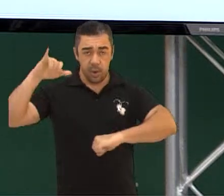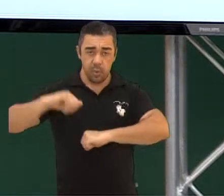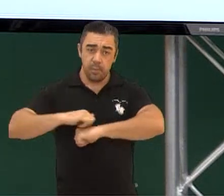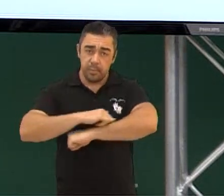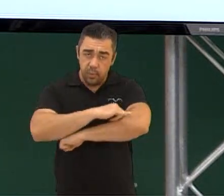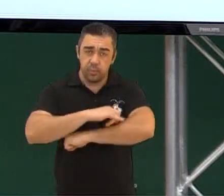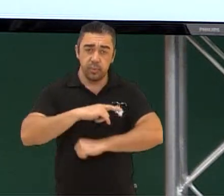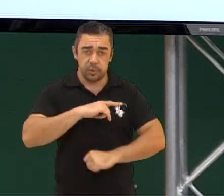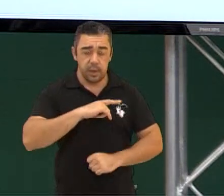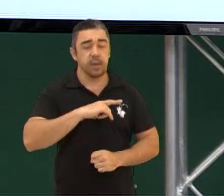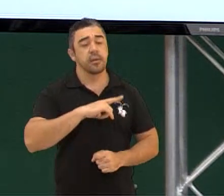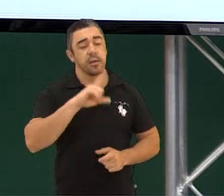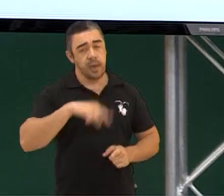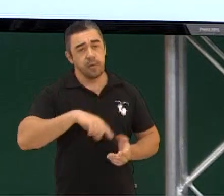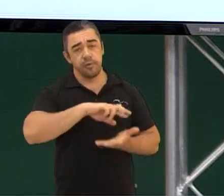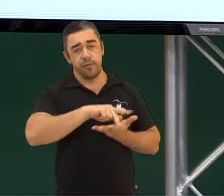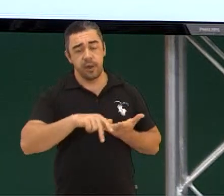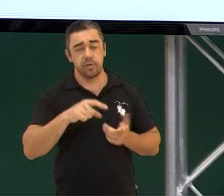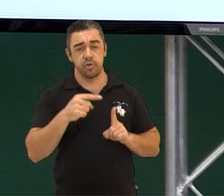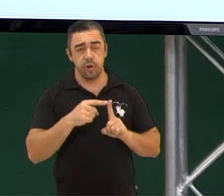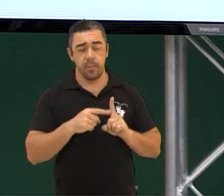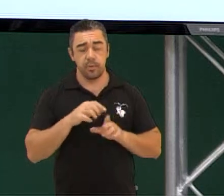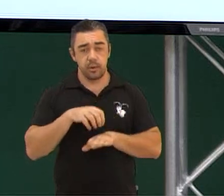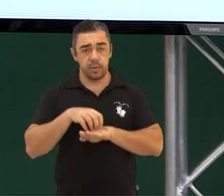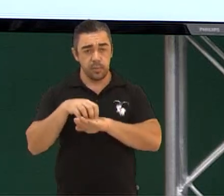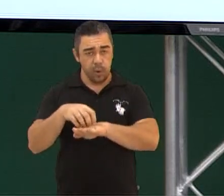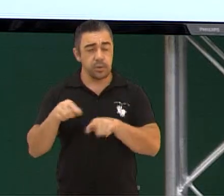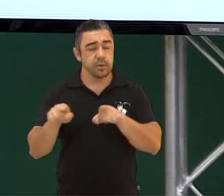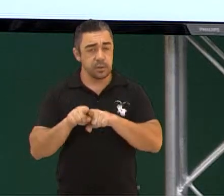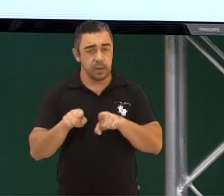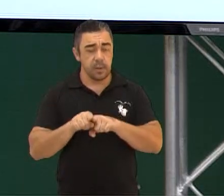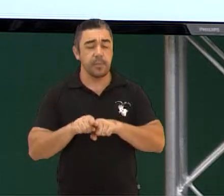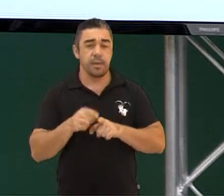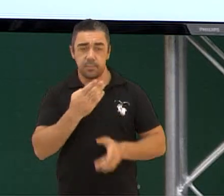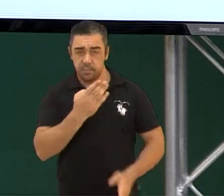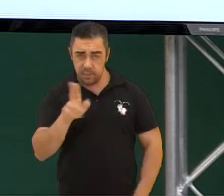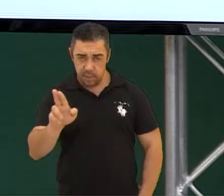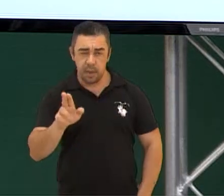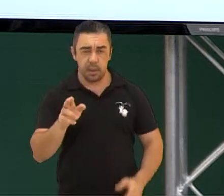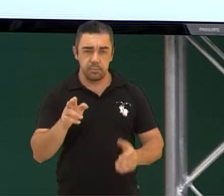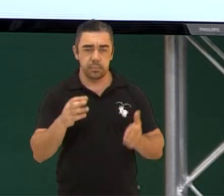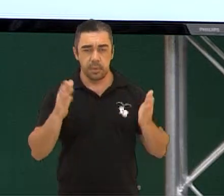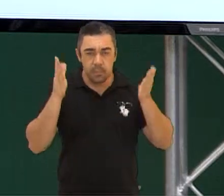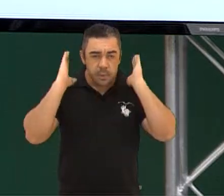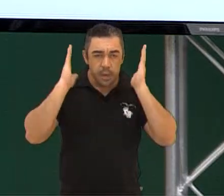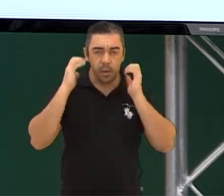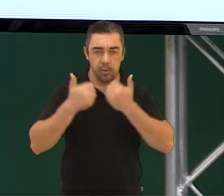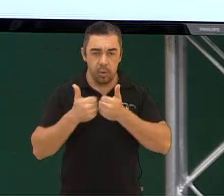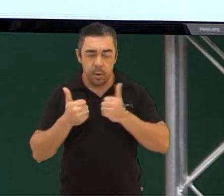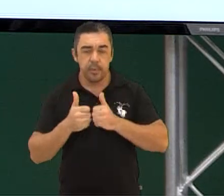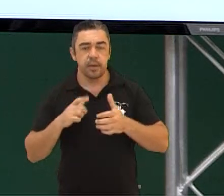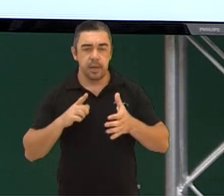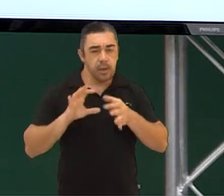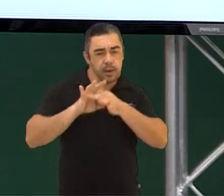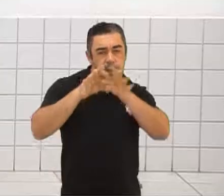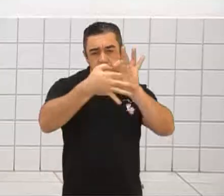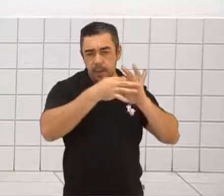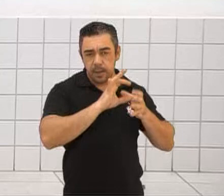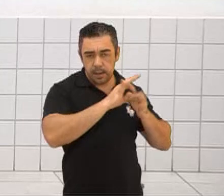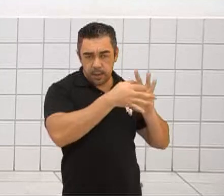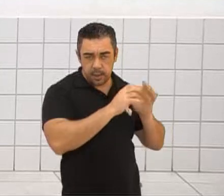de transporte aqui, e principalmente a questão ferroviária e também a questão rodoviária, elas vão interligar, né, os nossos principais centros aqui